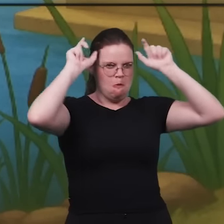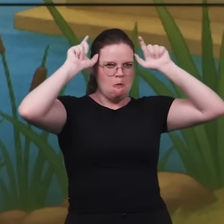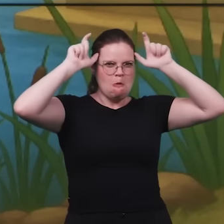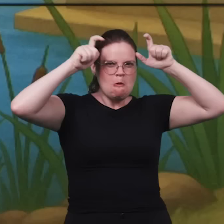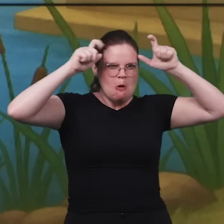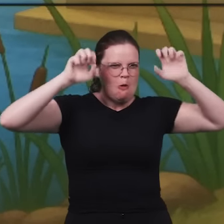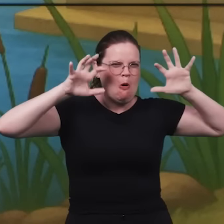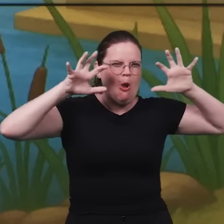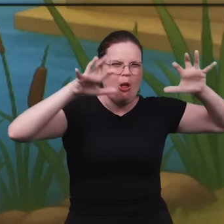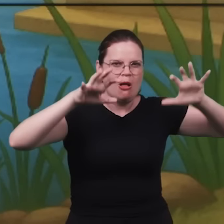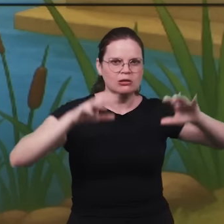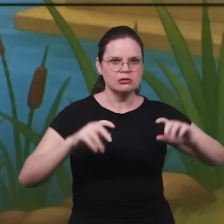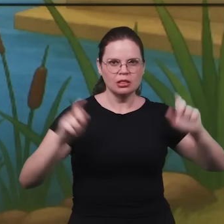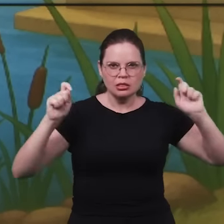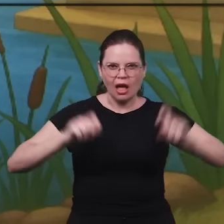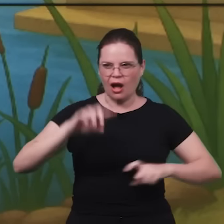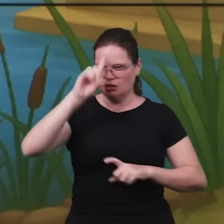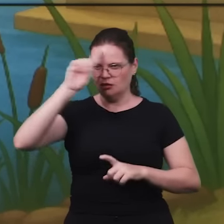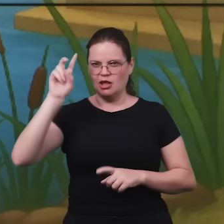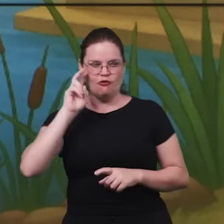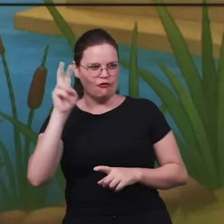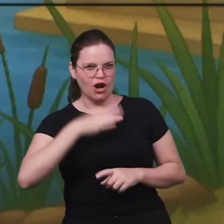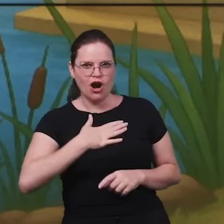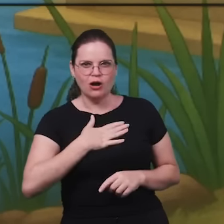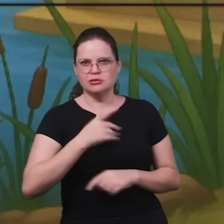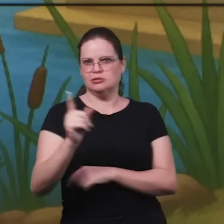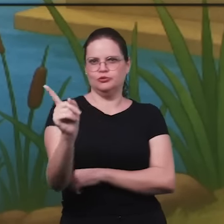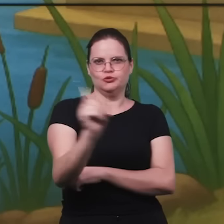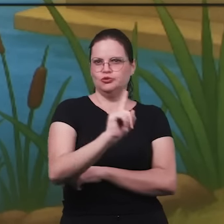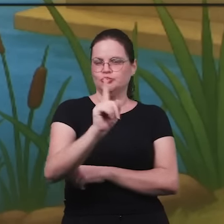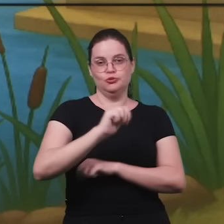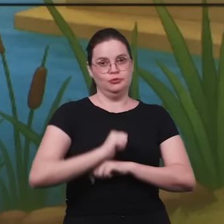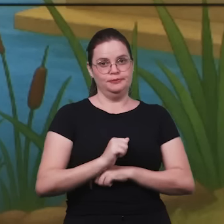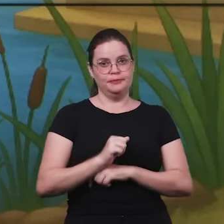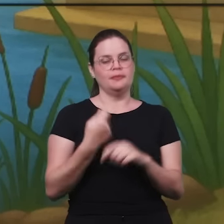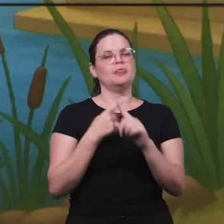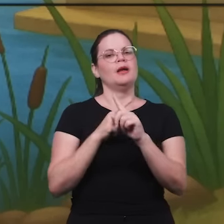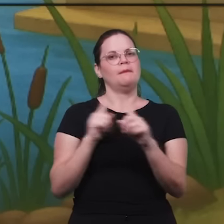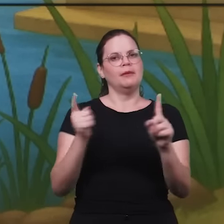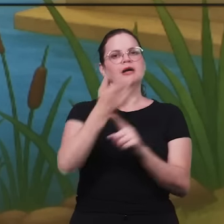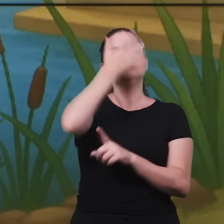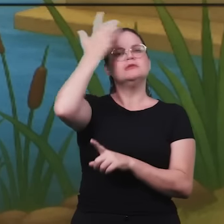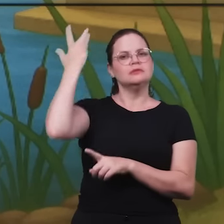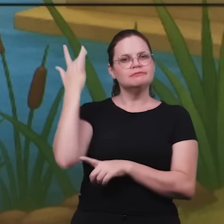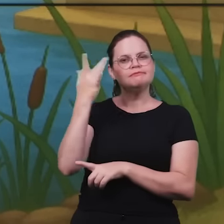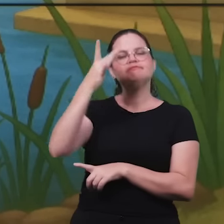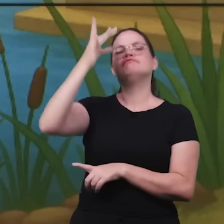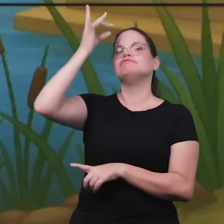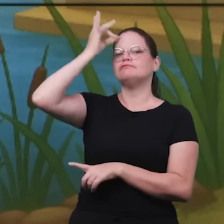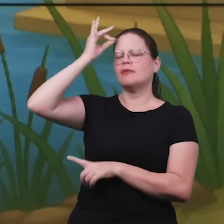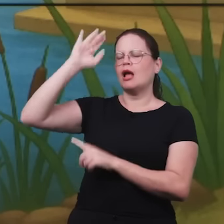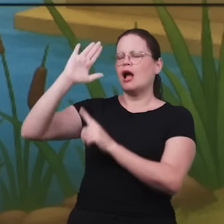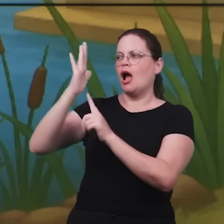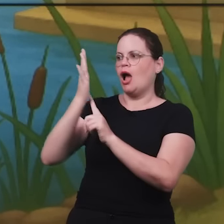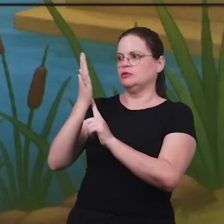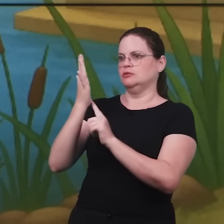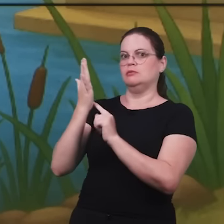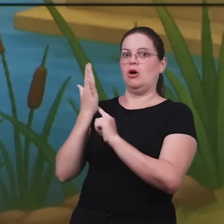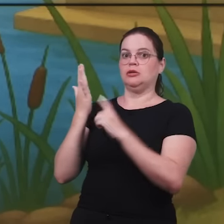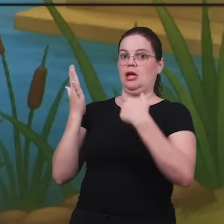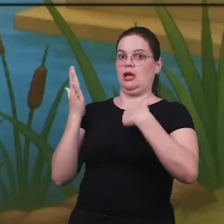não agradam a Deus. Mas o Espírito Santo nos ajuda a escolher o que é agradável ao nosso